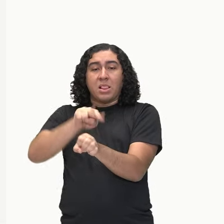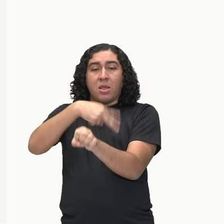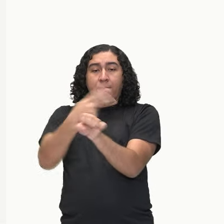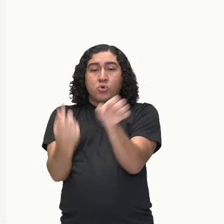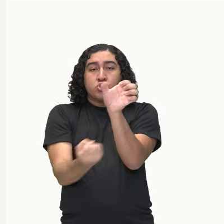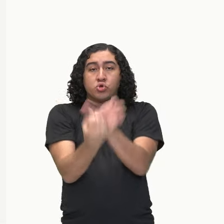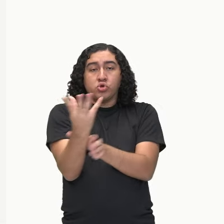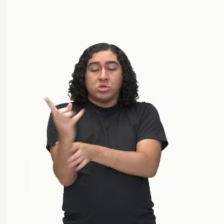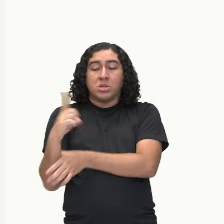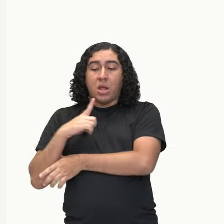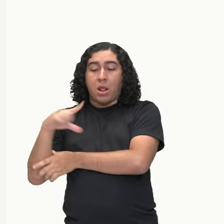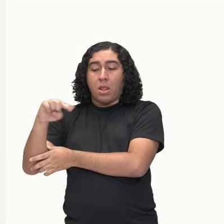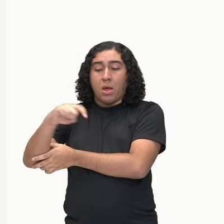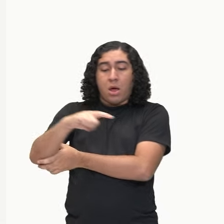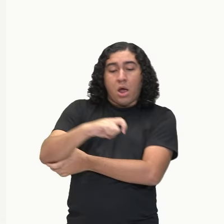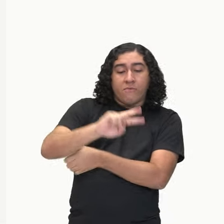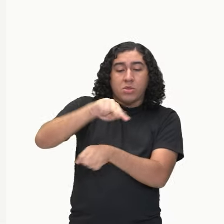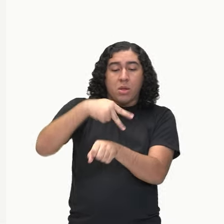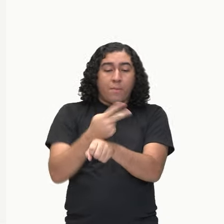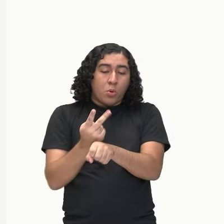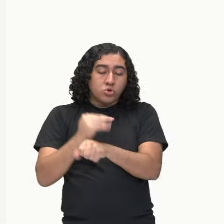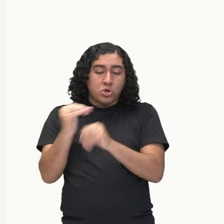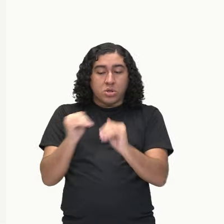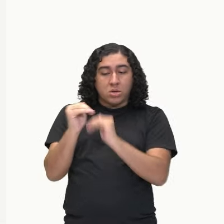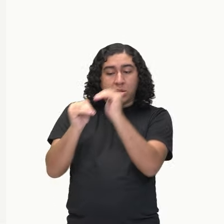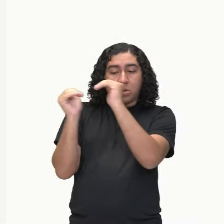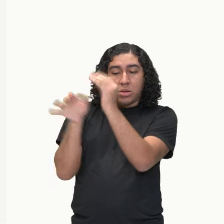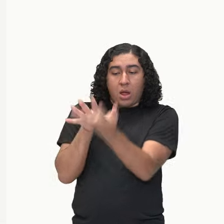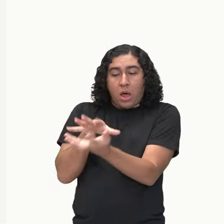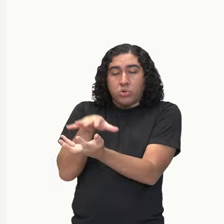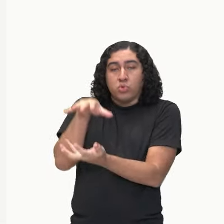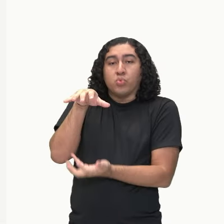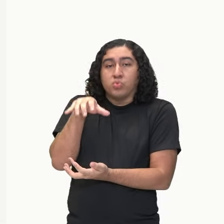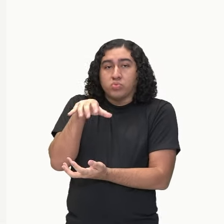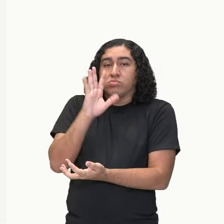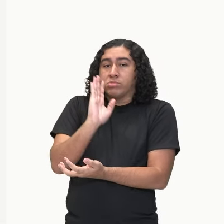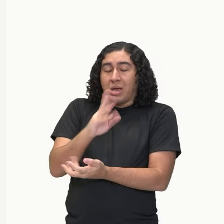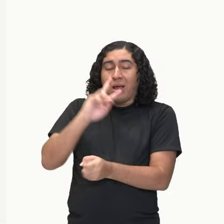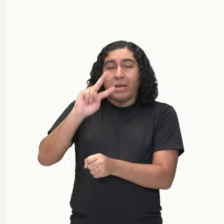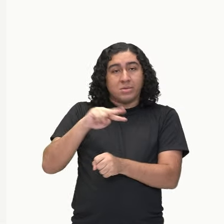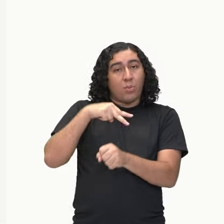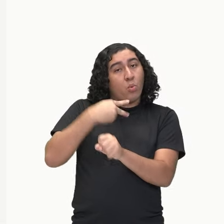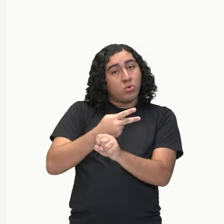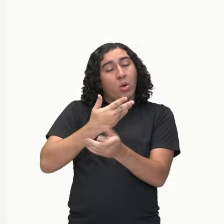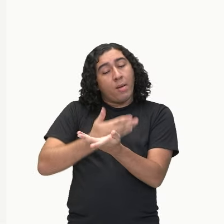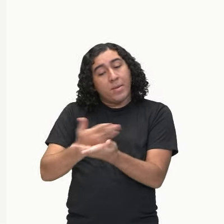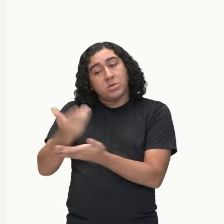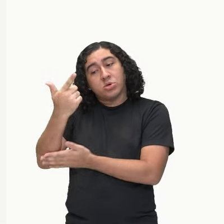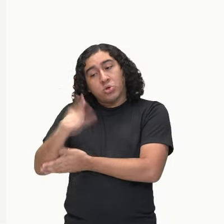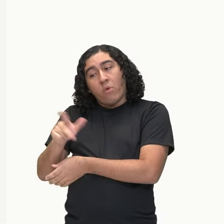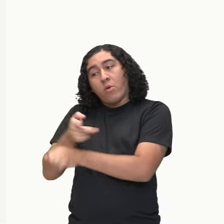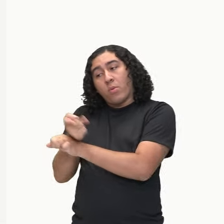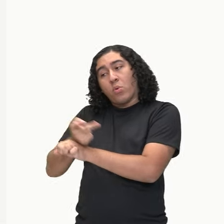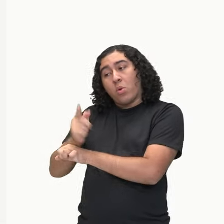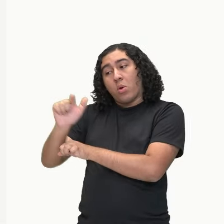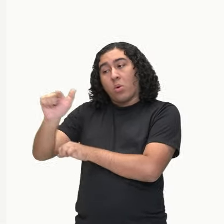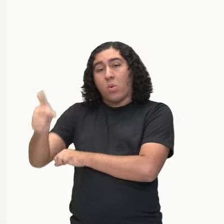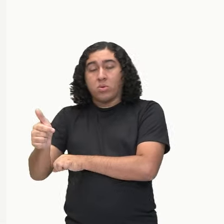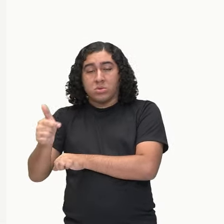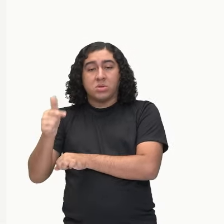de desenvolvimento, até chegar no seu estágio adulto, e depois ele vai se assentar